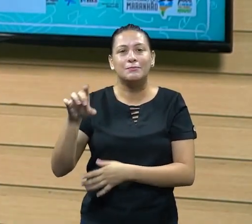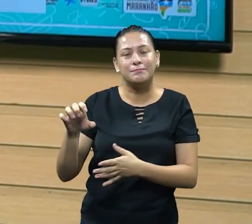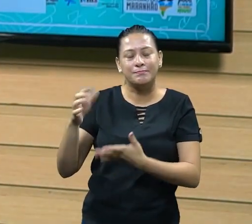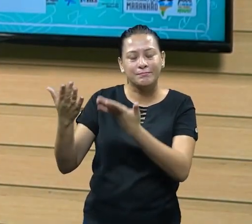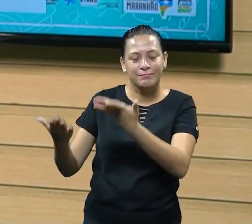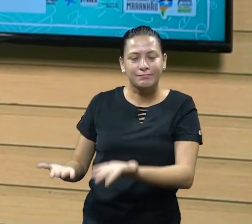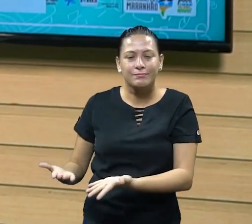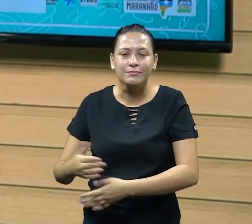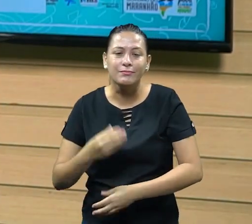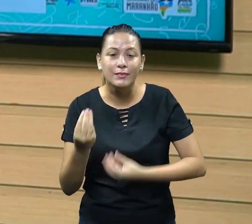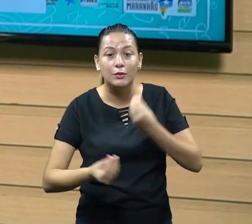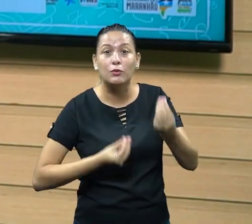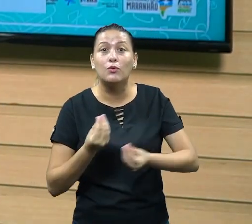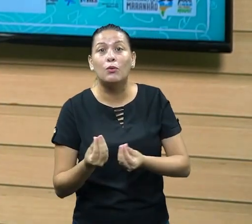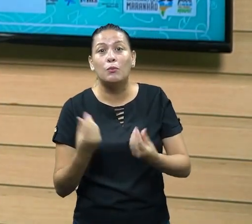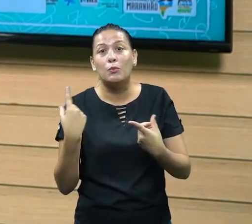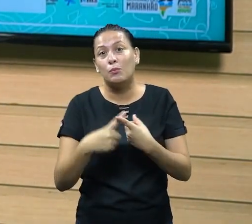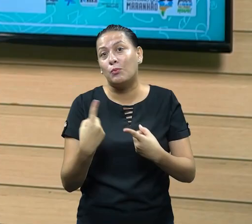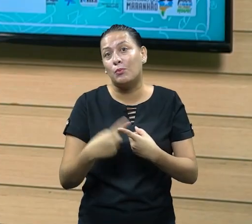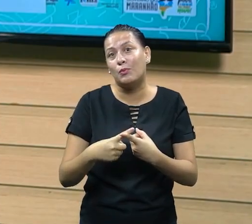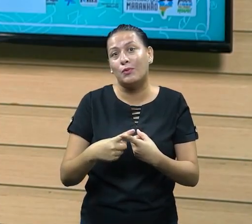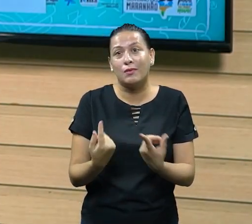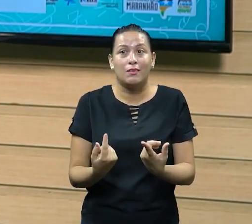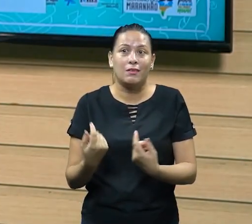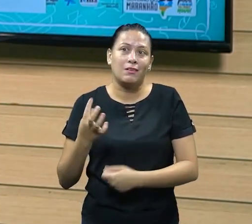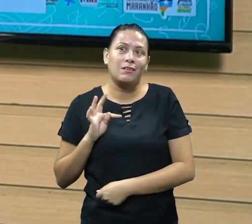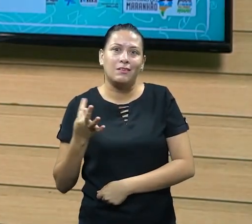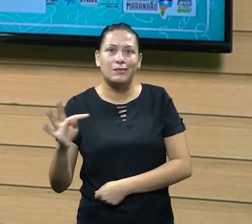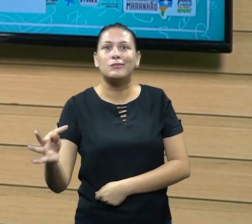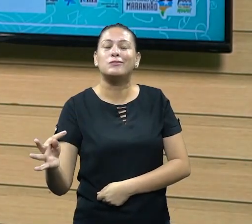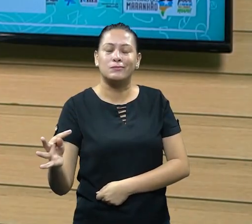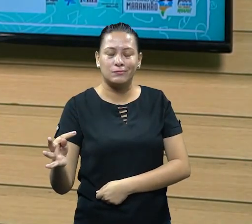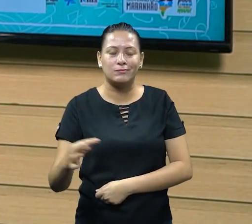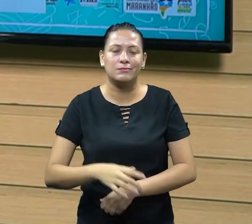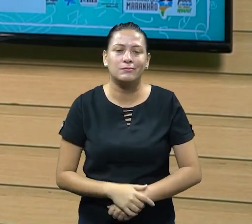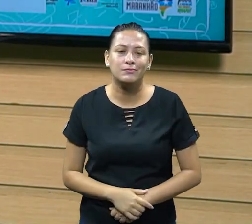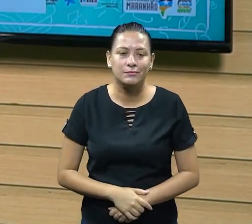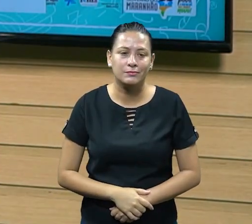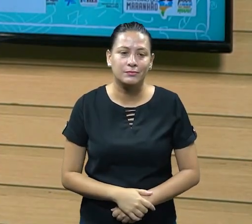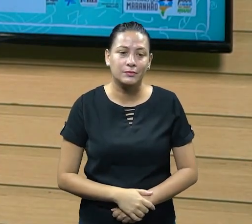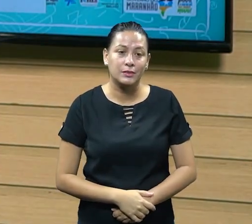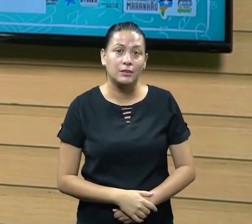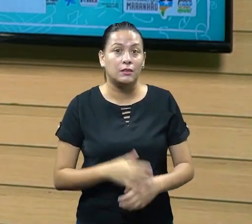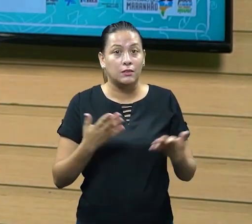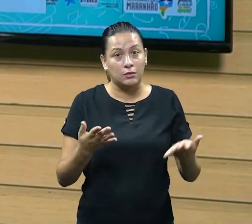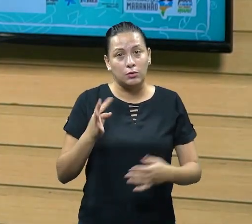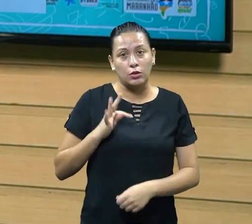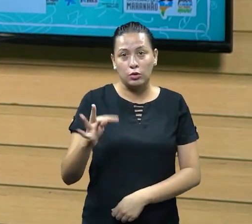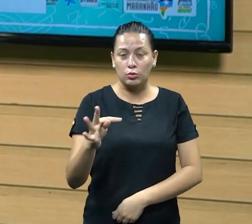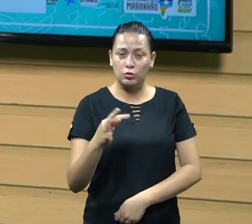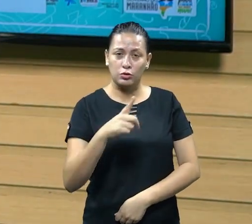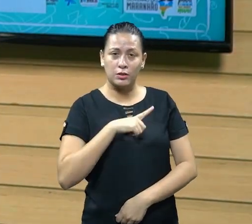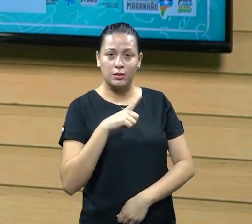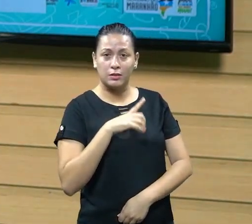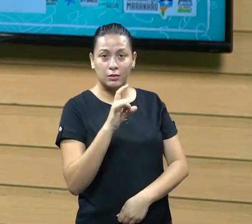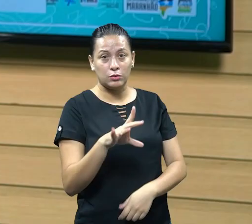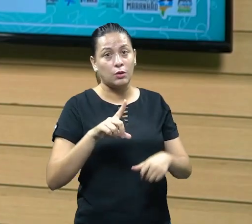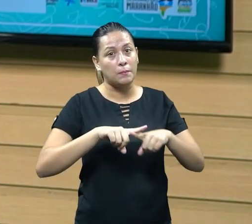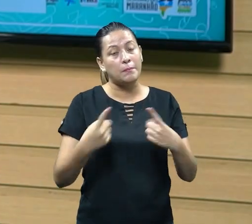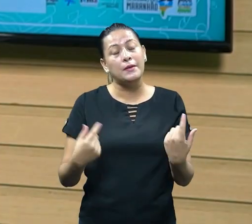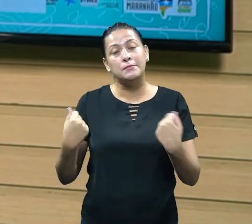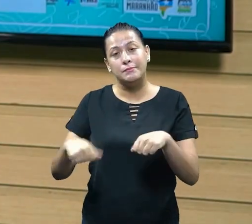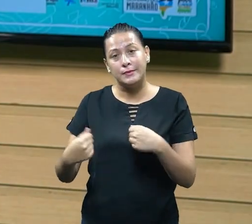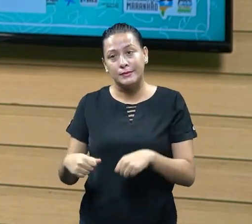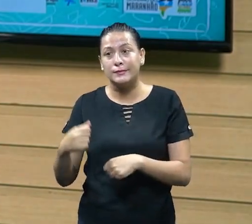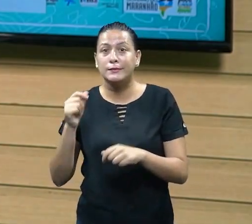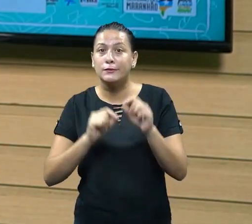isso, é possível por causa do quê? Da tecnologia. Então, como eu falei há pouco, também não adianta só ter a tecnologia, é necessário ter as pessoas para poder